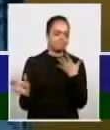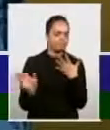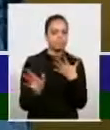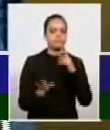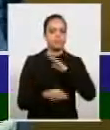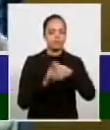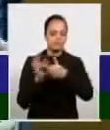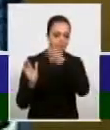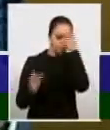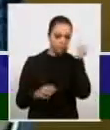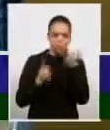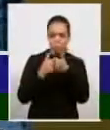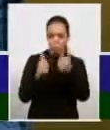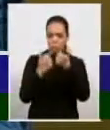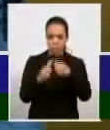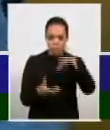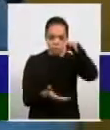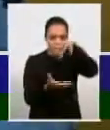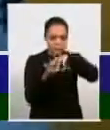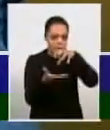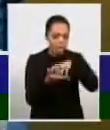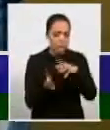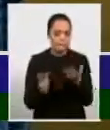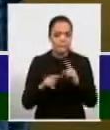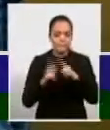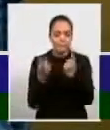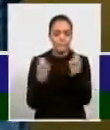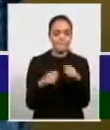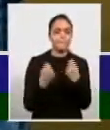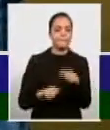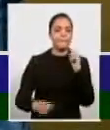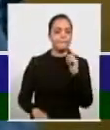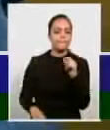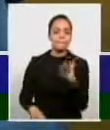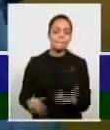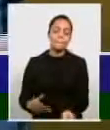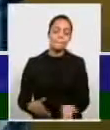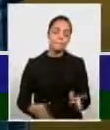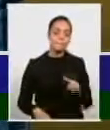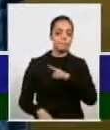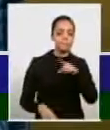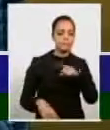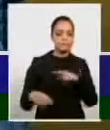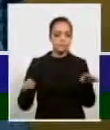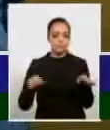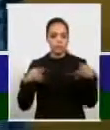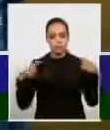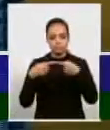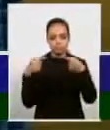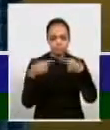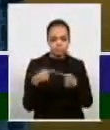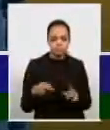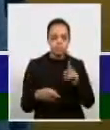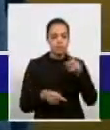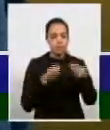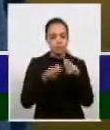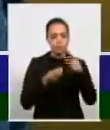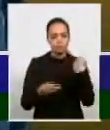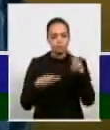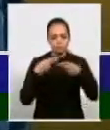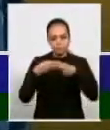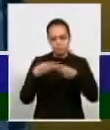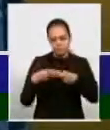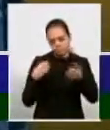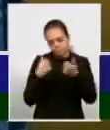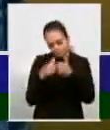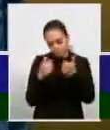para todos. O transporte é coletivo, mas tem que haver um consenso na forma como nós utilizamos esse